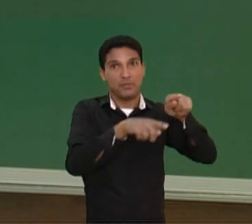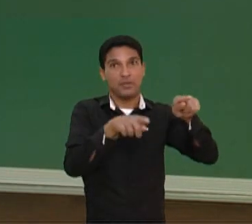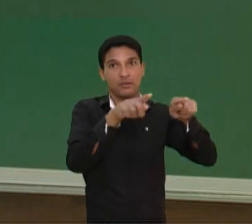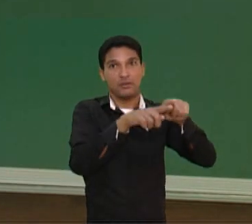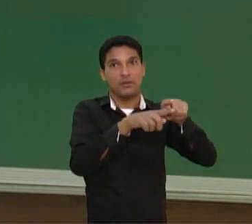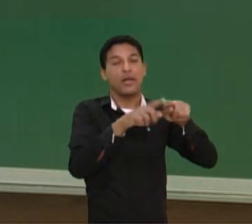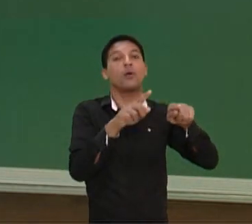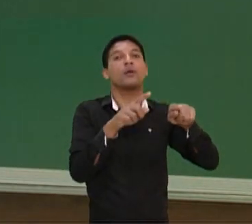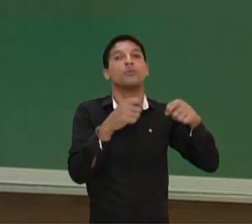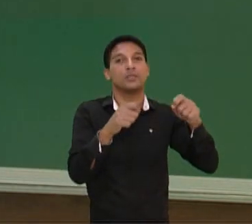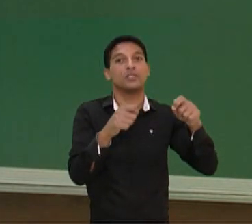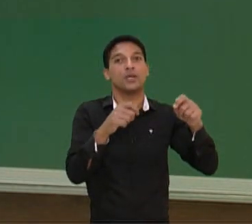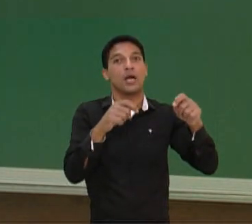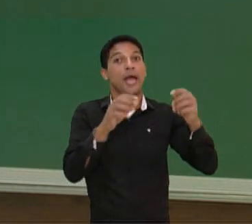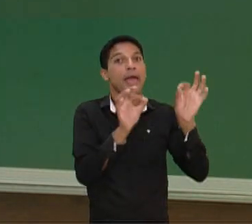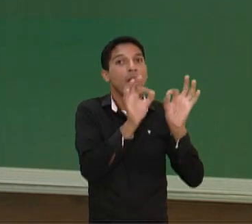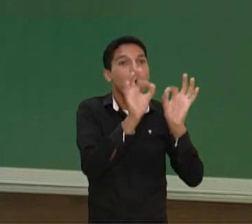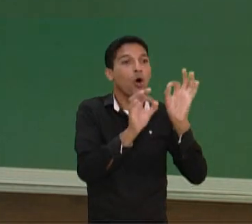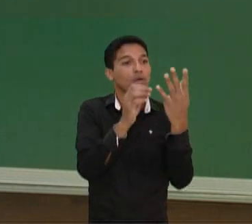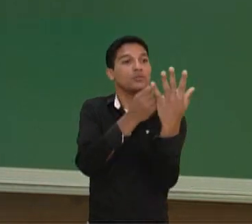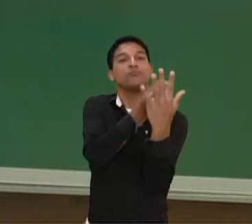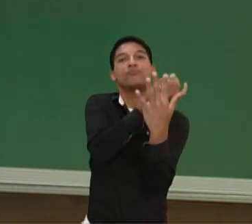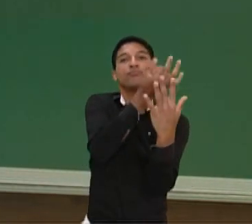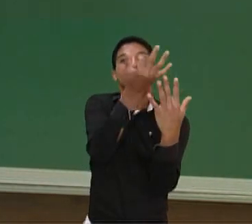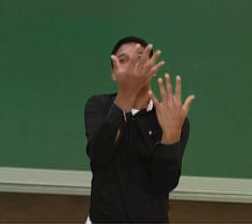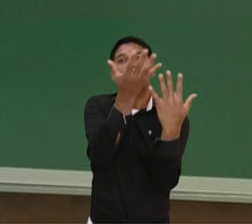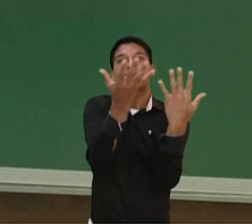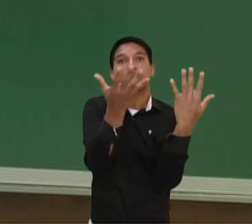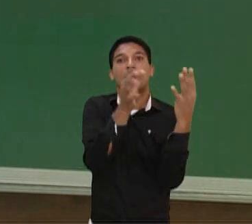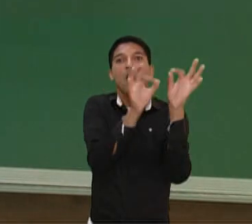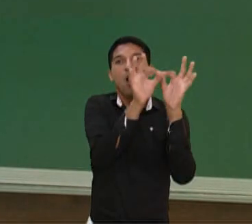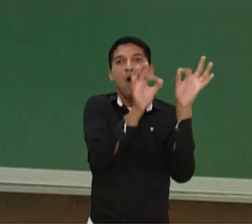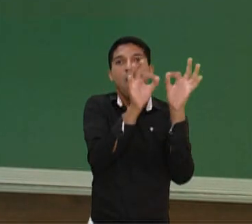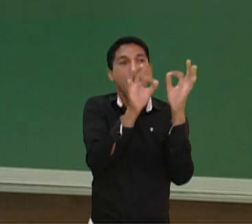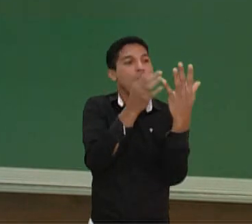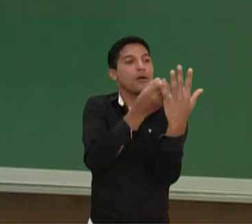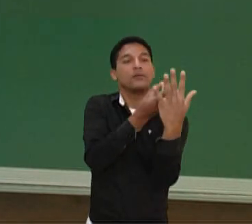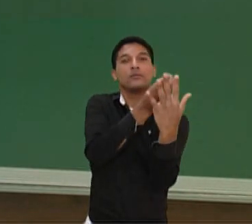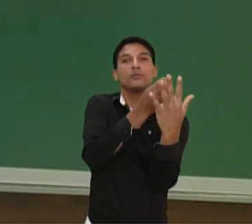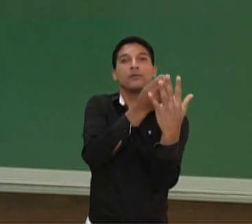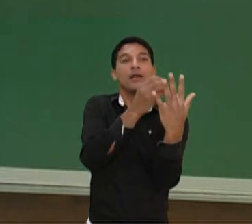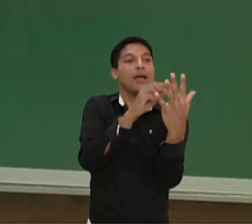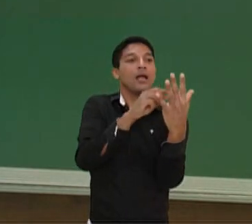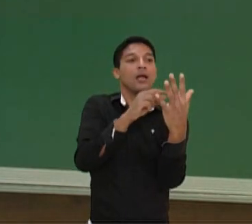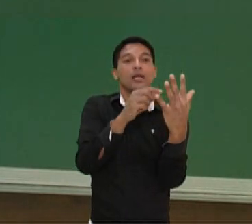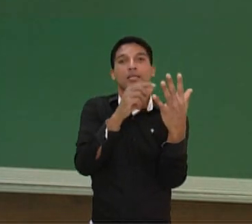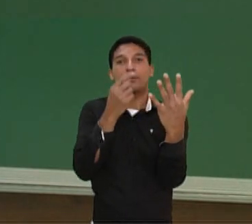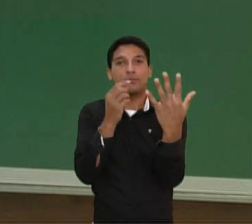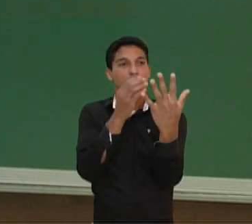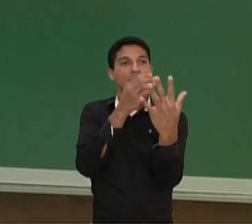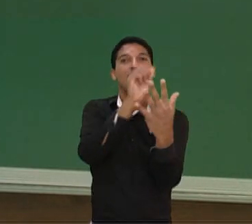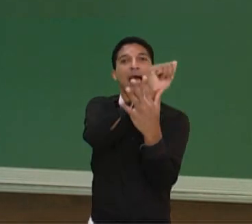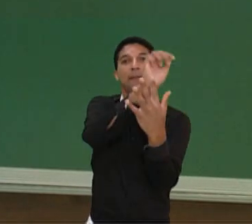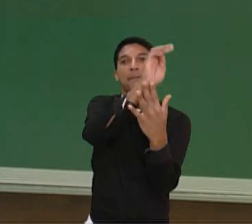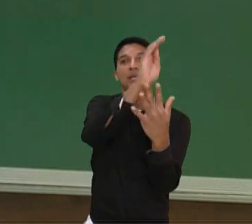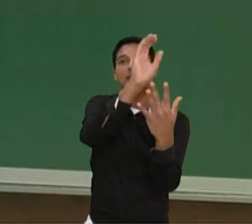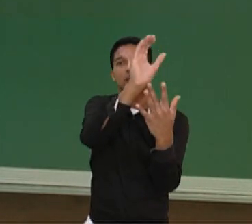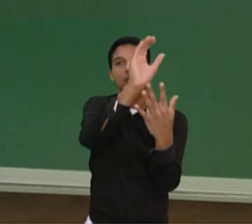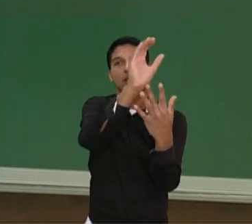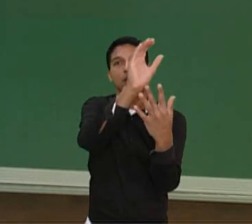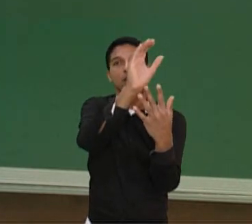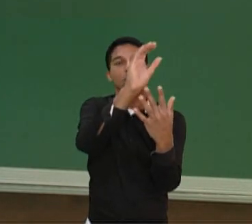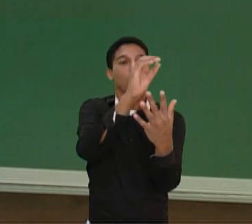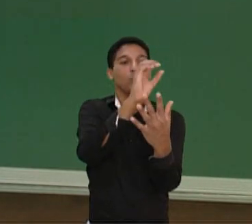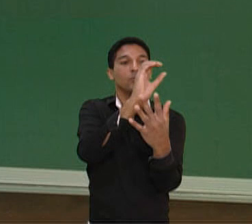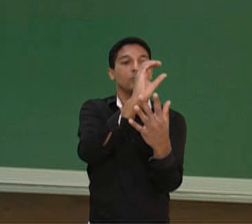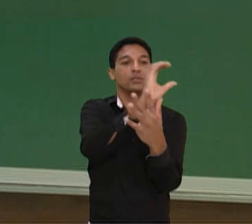torna diferente do outro pela ordem. Ou seja, se eu tenho um elemento ordenado A, B e C, ou C, B,